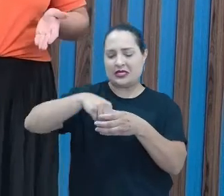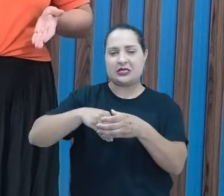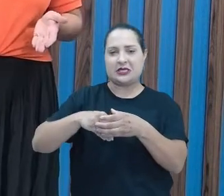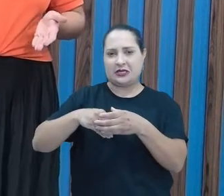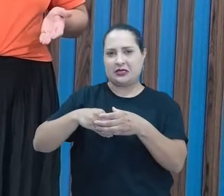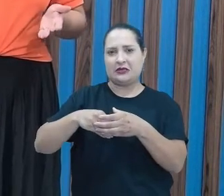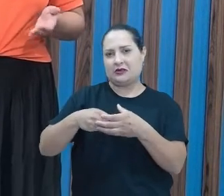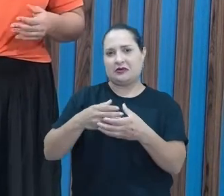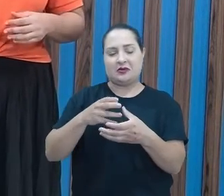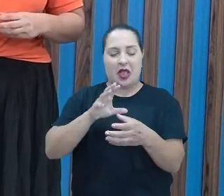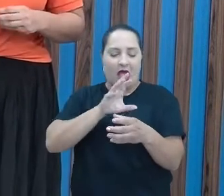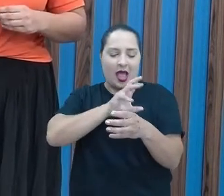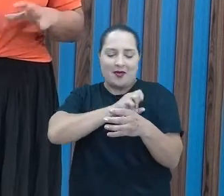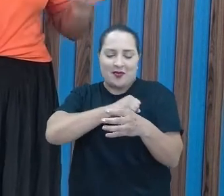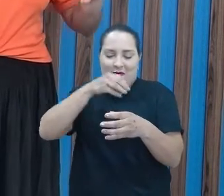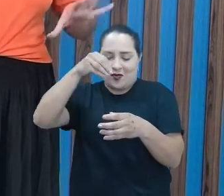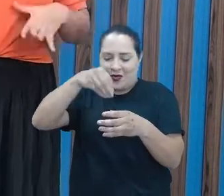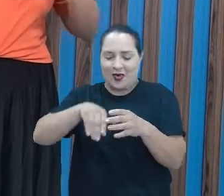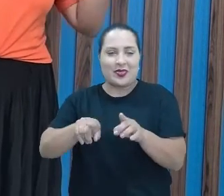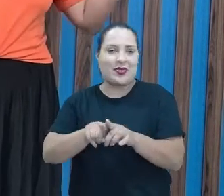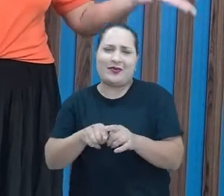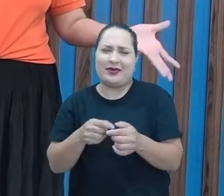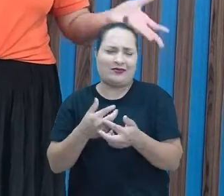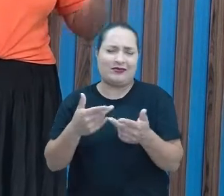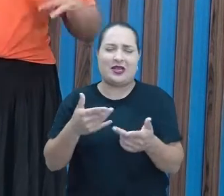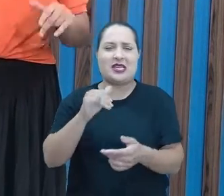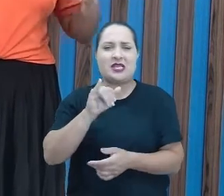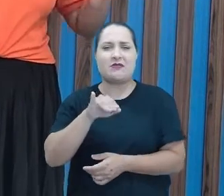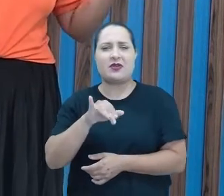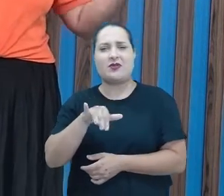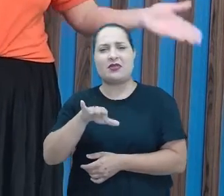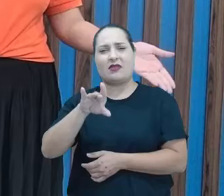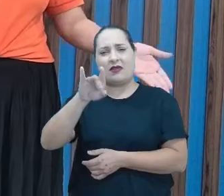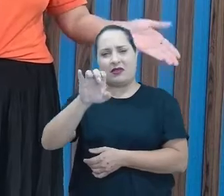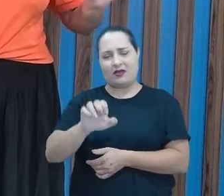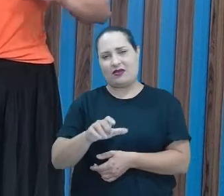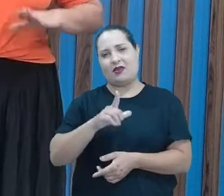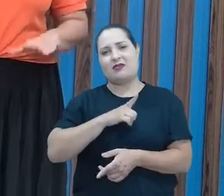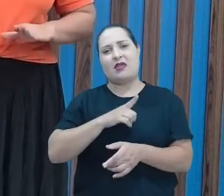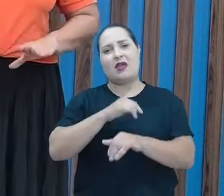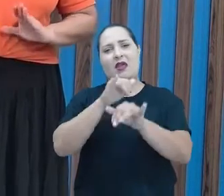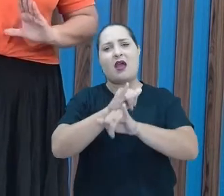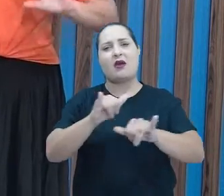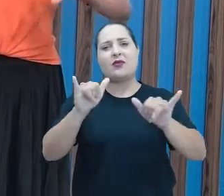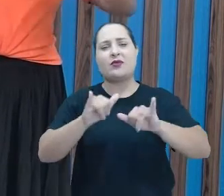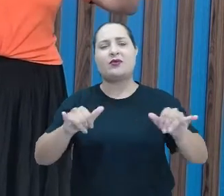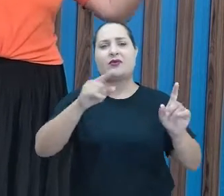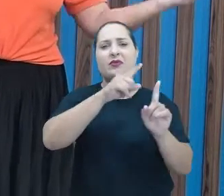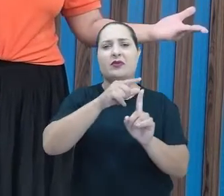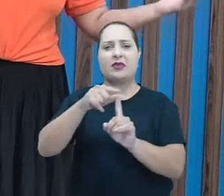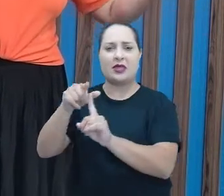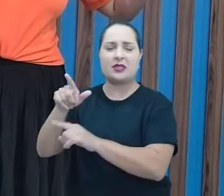ambiguidade. Tá? E a gente tem alguns tipos de anúncio publicitário. Geralmente a